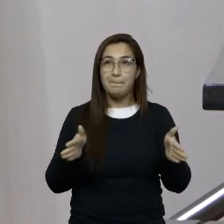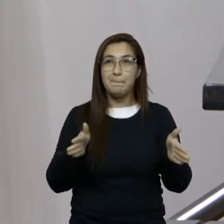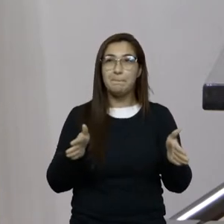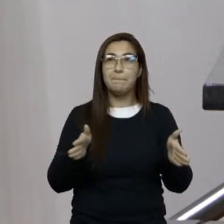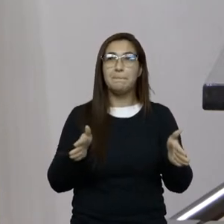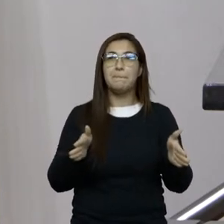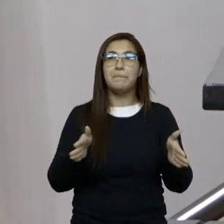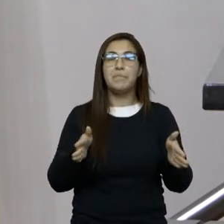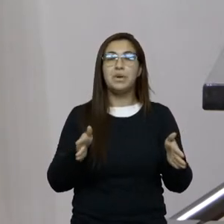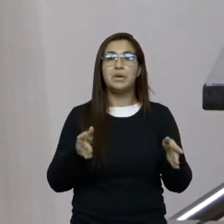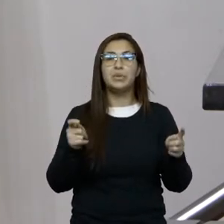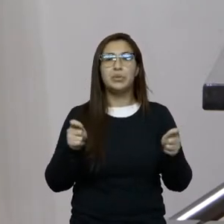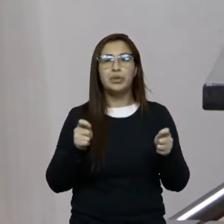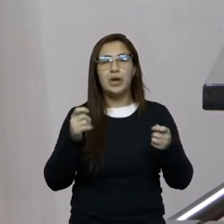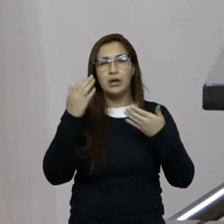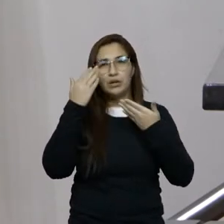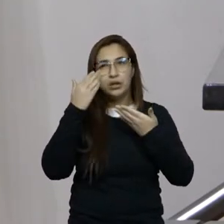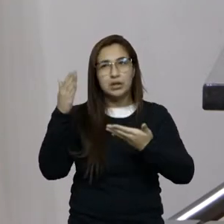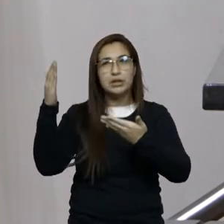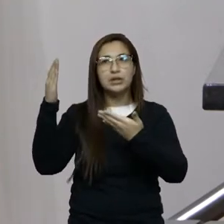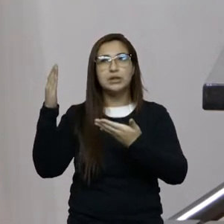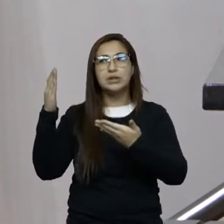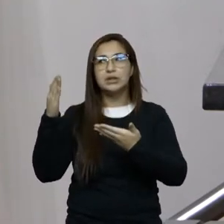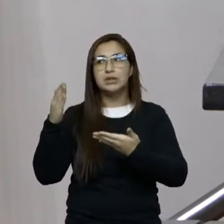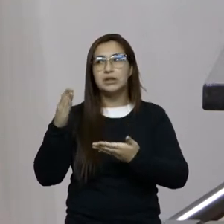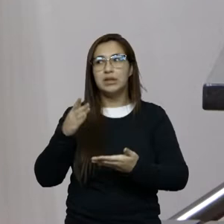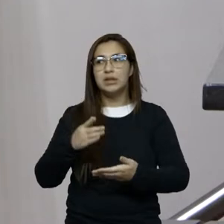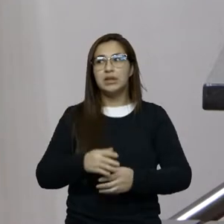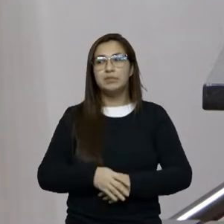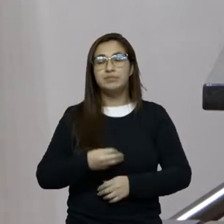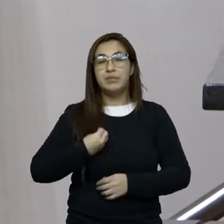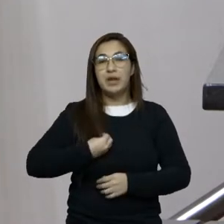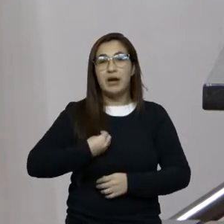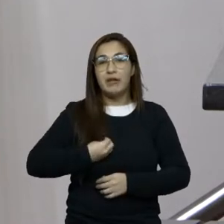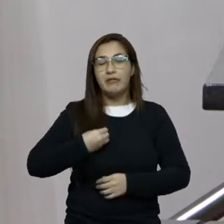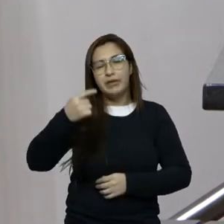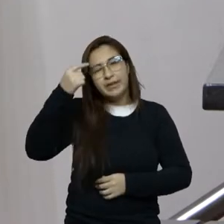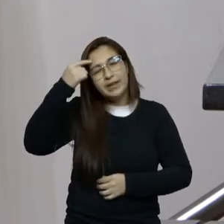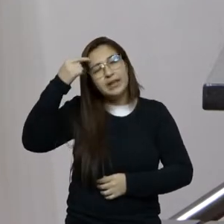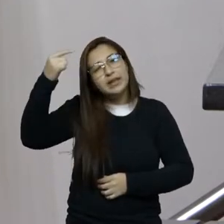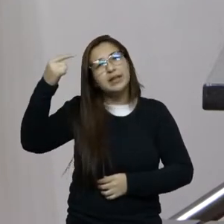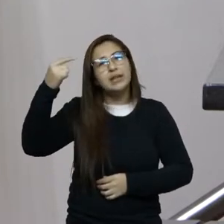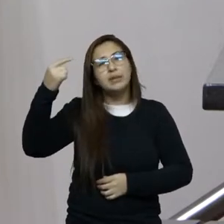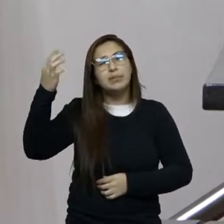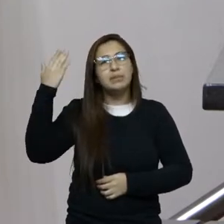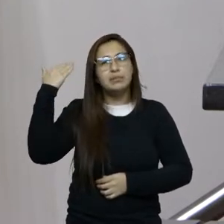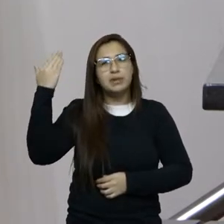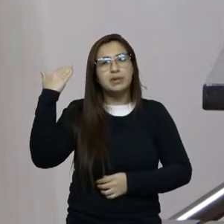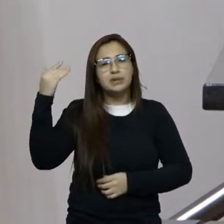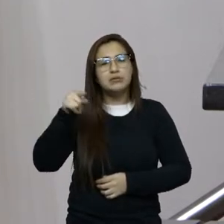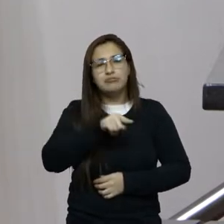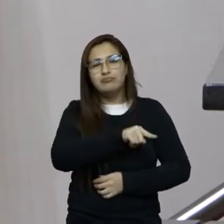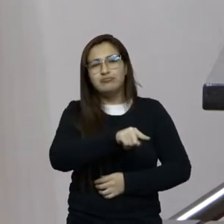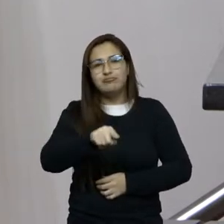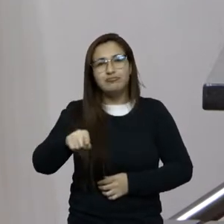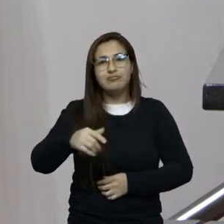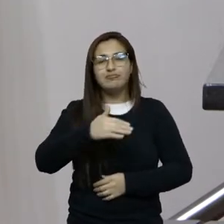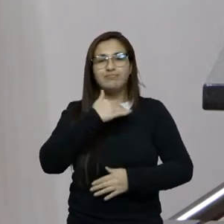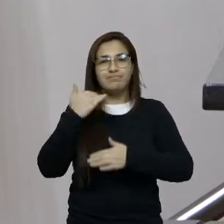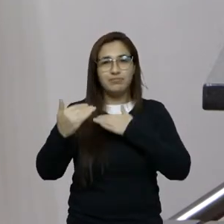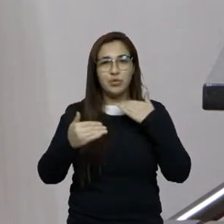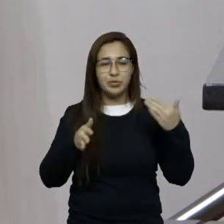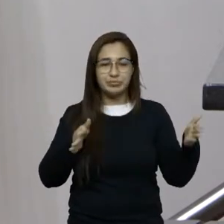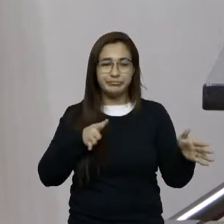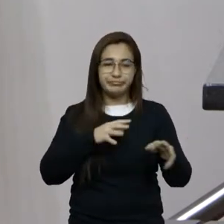que todos nós possamos agradecer o dom da vida e Recordar daqueles que tiveram suas vidas ceifadas durante a pandemia